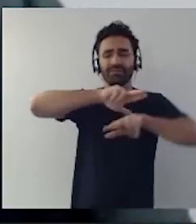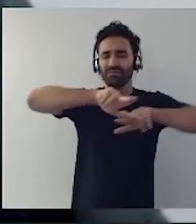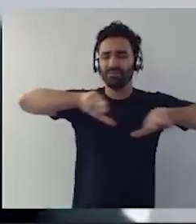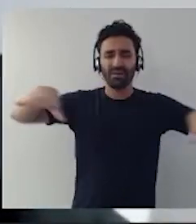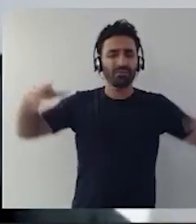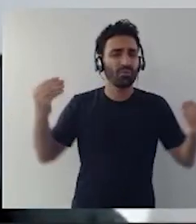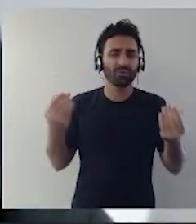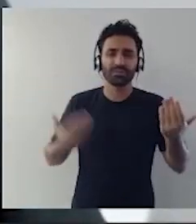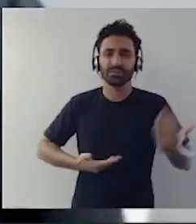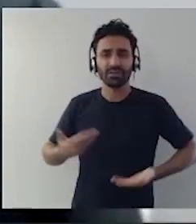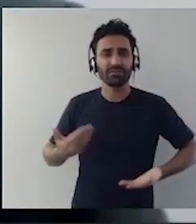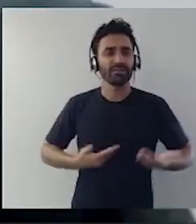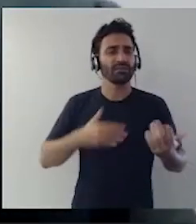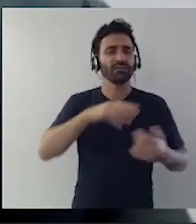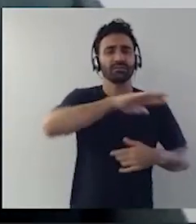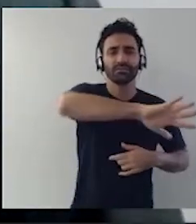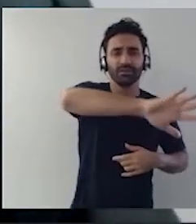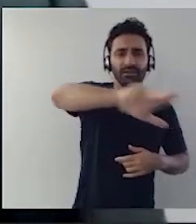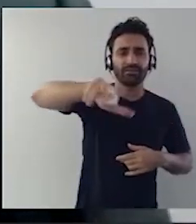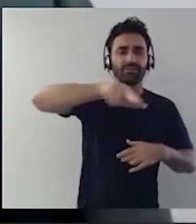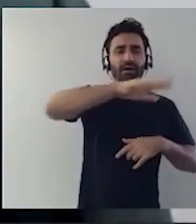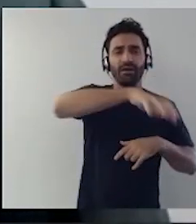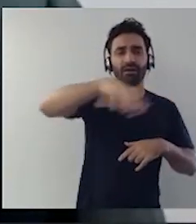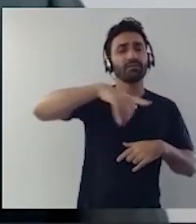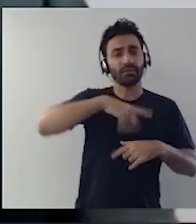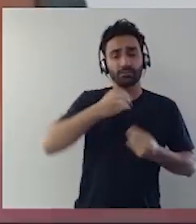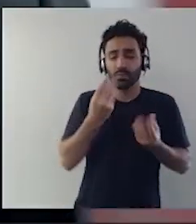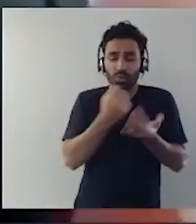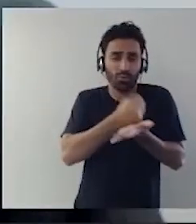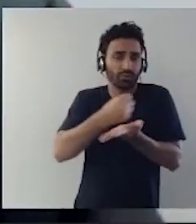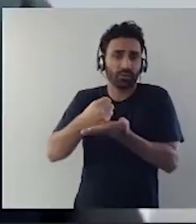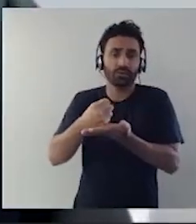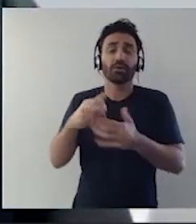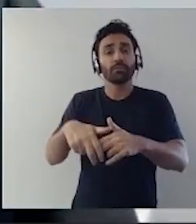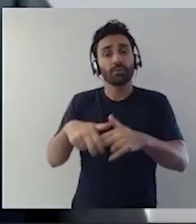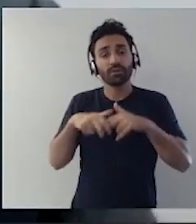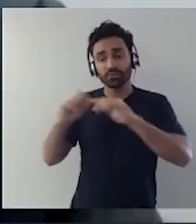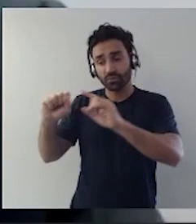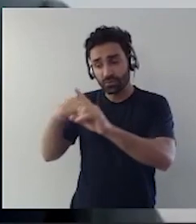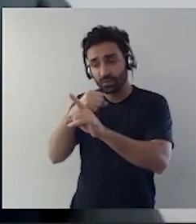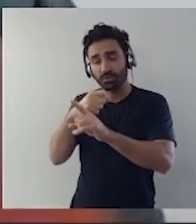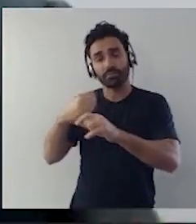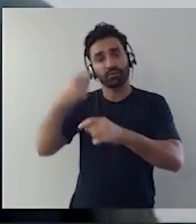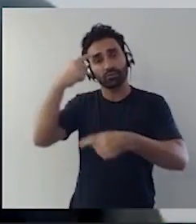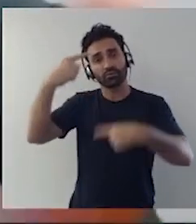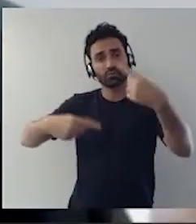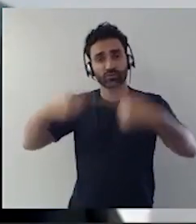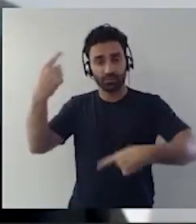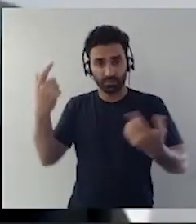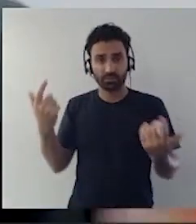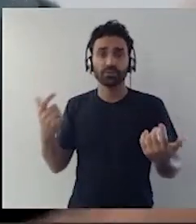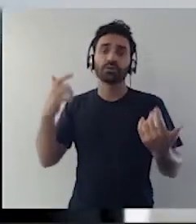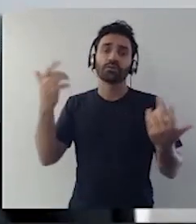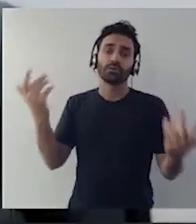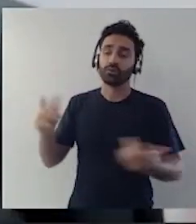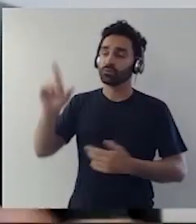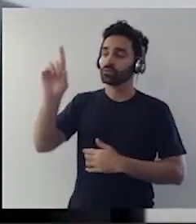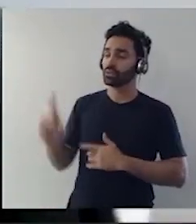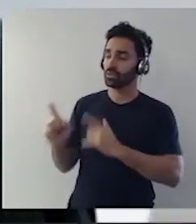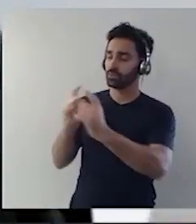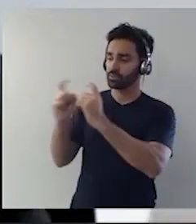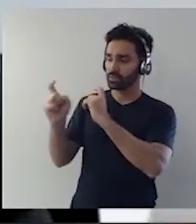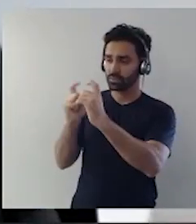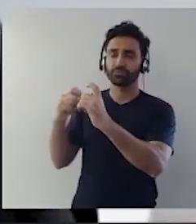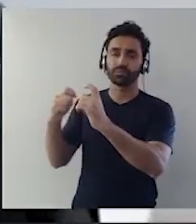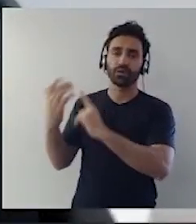de serviços, de setores que são sensíveis, muito sensíveis. A sociedade precisa discutir isso e o direito administrativo precisa ser instrumental